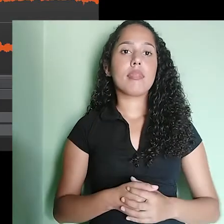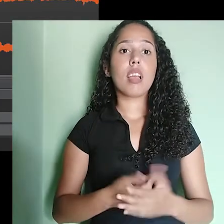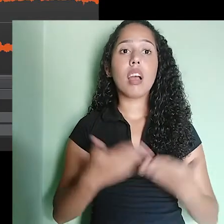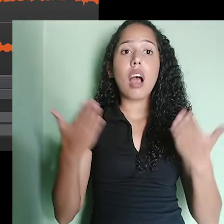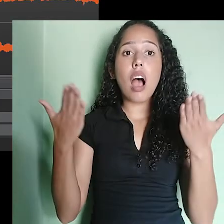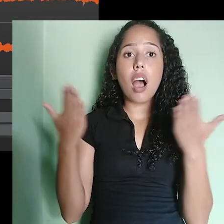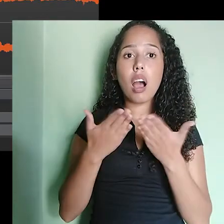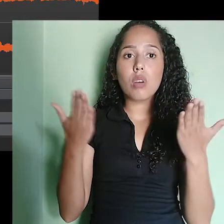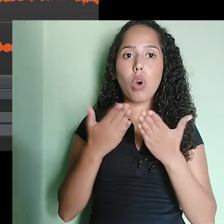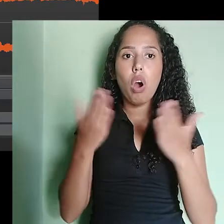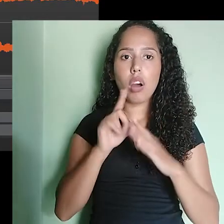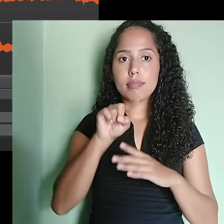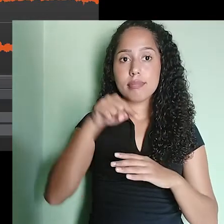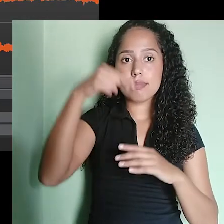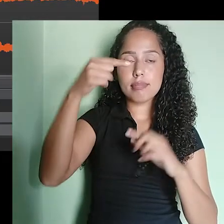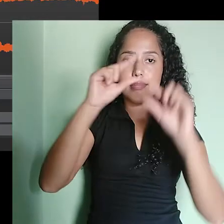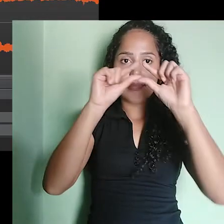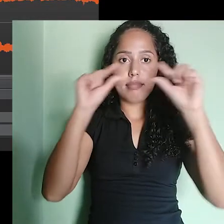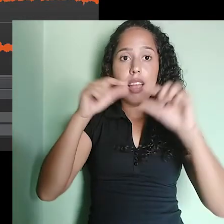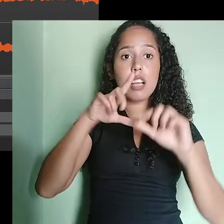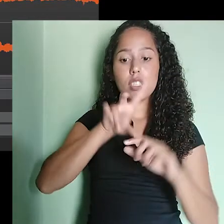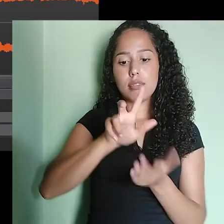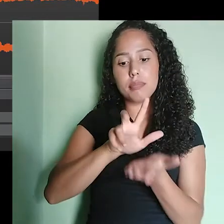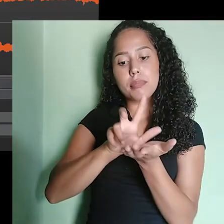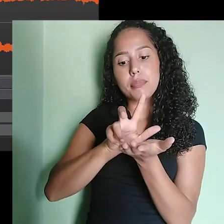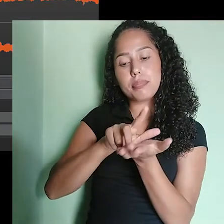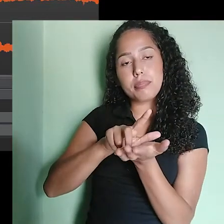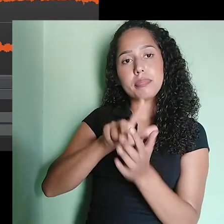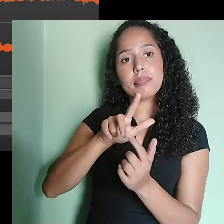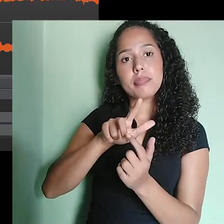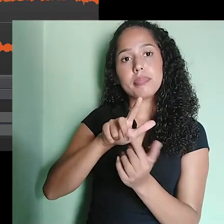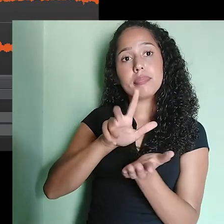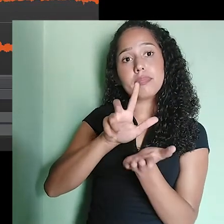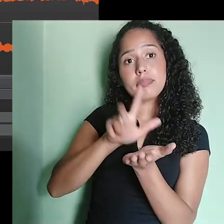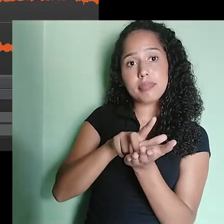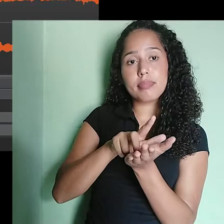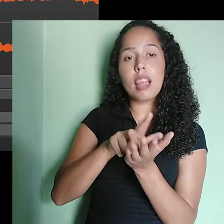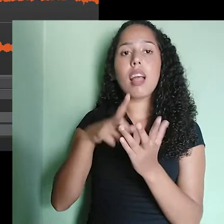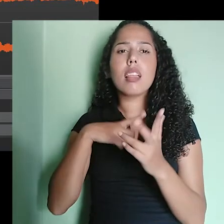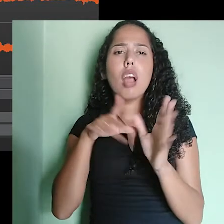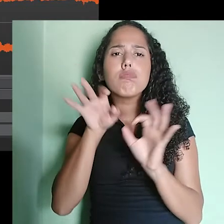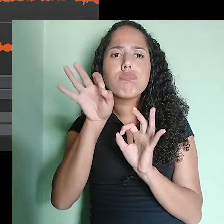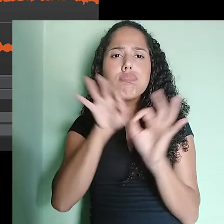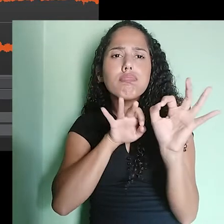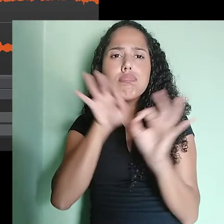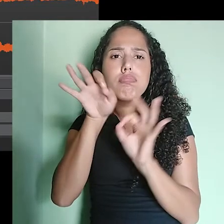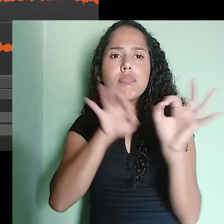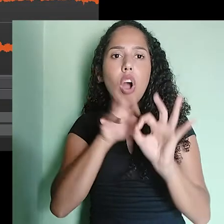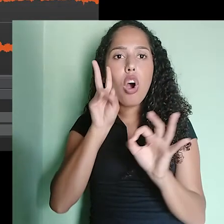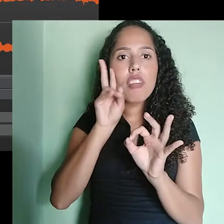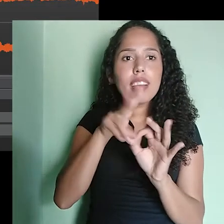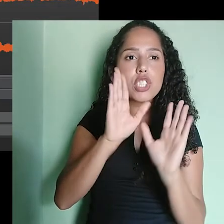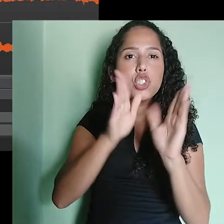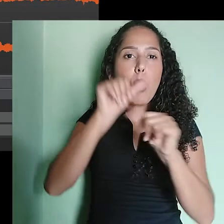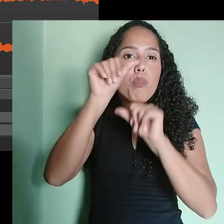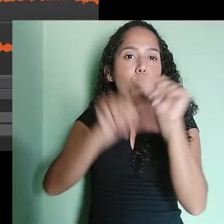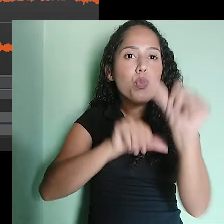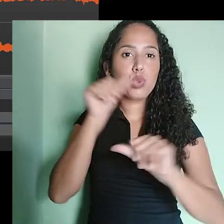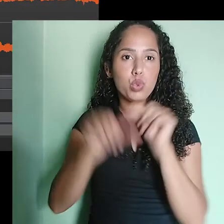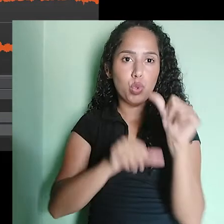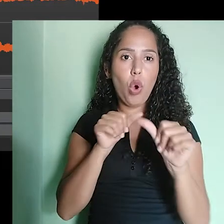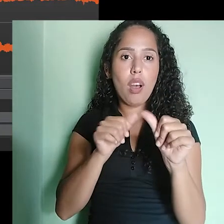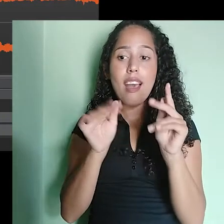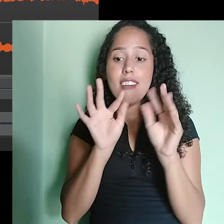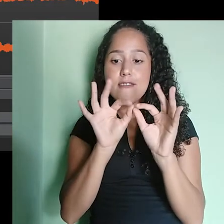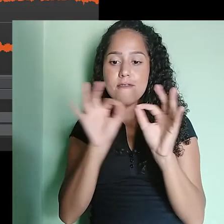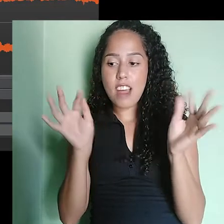agora, eu venho aqui em cima, clico com o botão direito e seleciono ajustar. Repara que o cursor já mudou. Eu venho aqui no